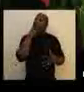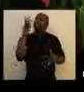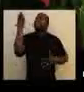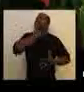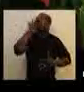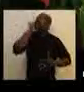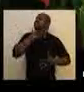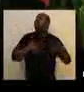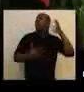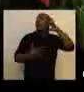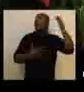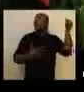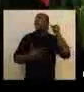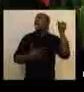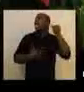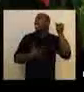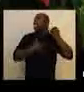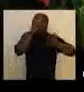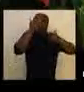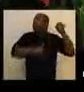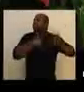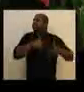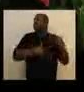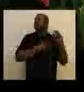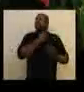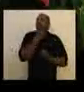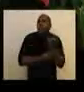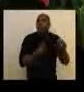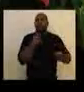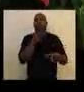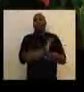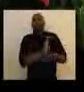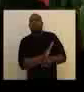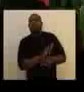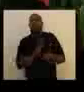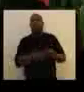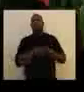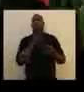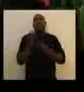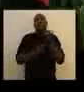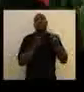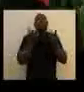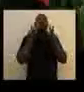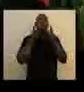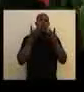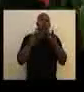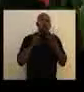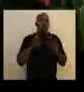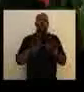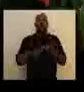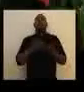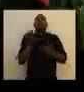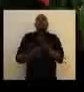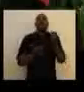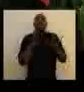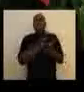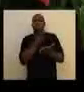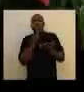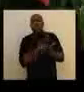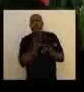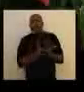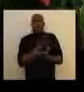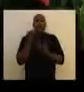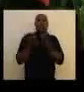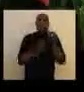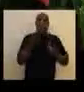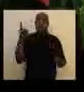uma cena que está no livro com imagens, para que esse texto depois gravado, ao virar um livro